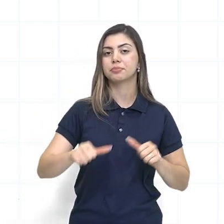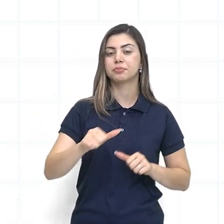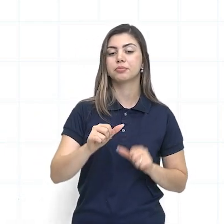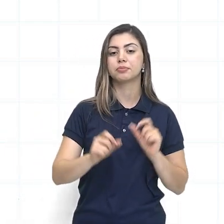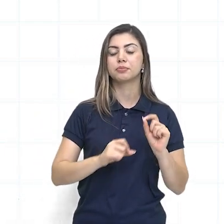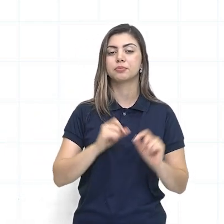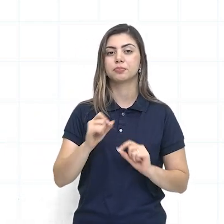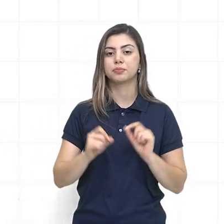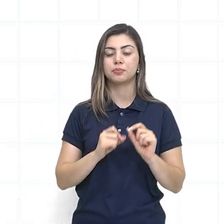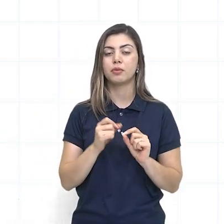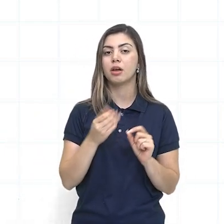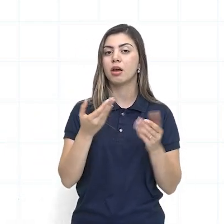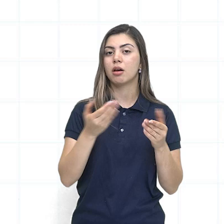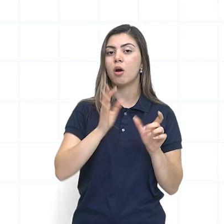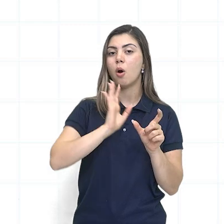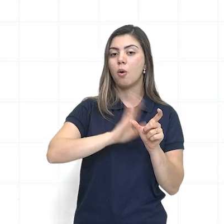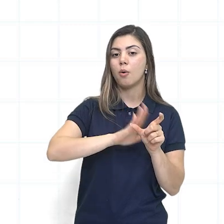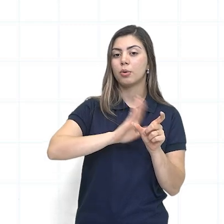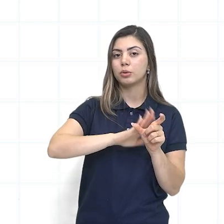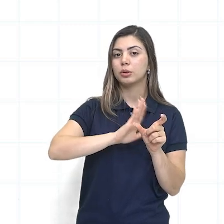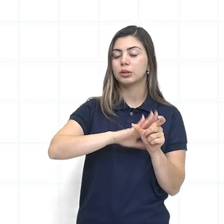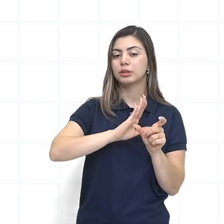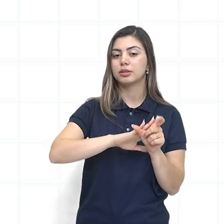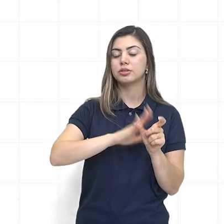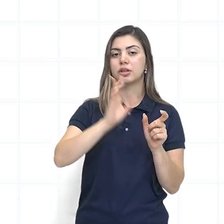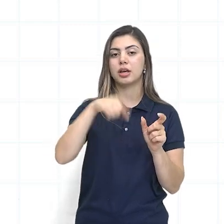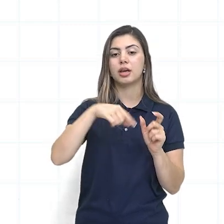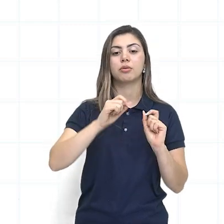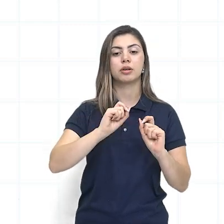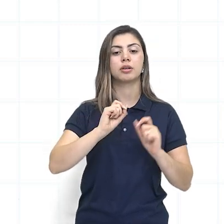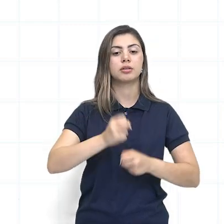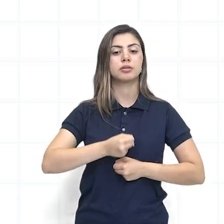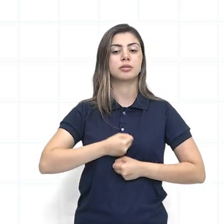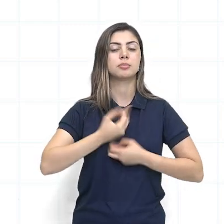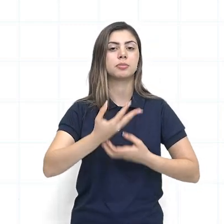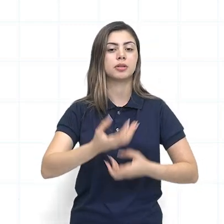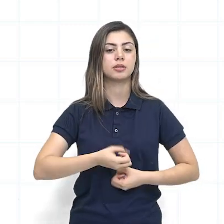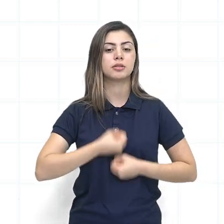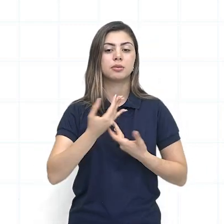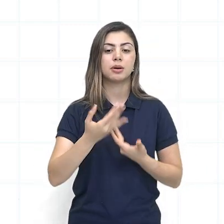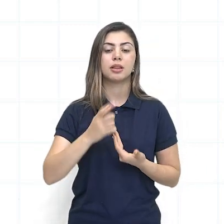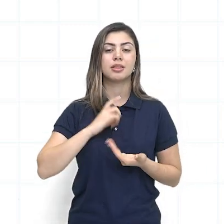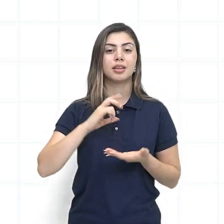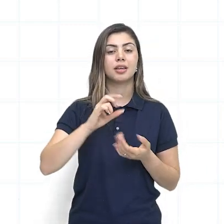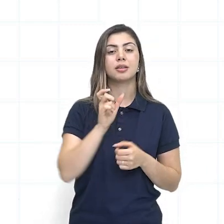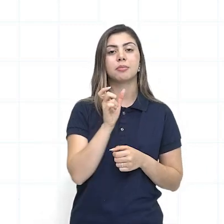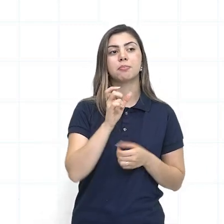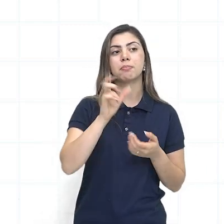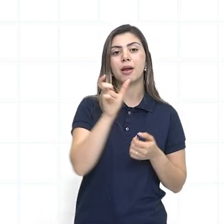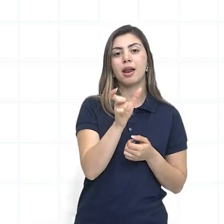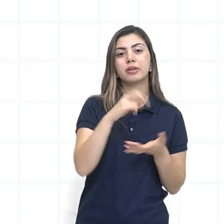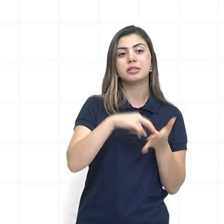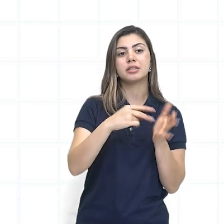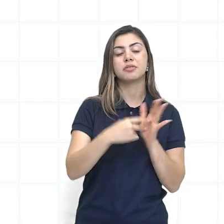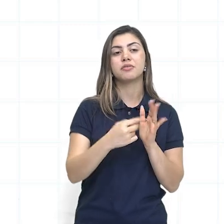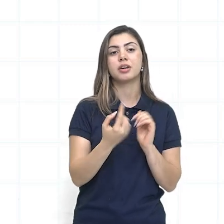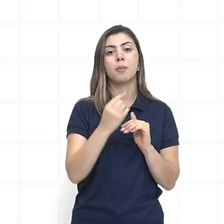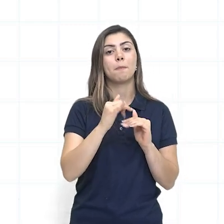linguagem conotativa, a linguagem é expressiva, possui mais de um significado.